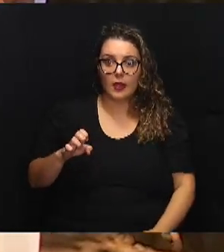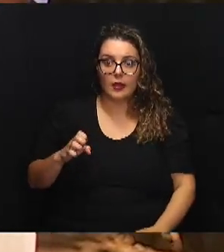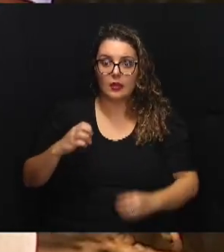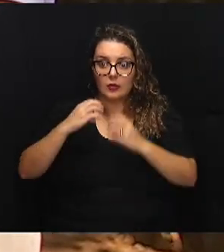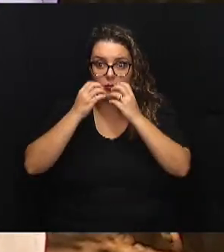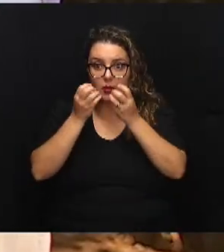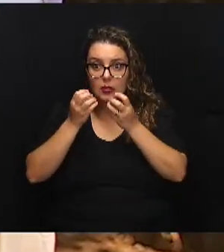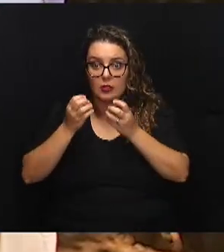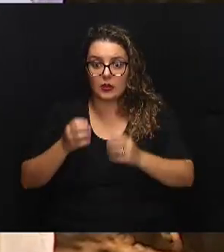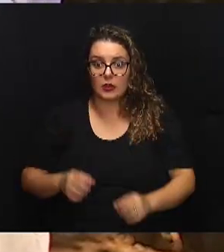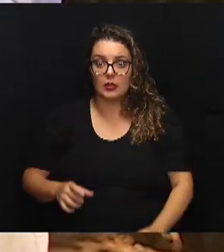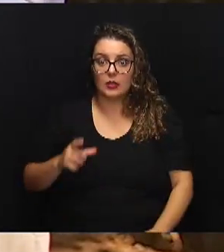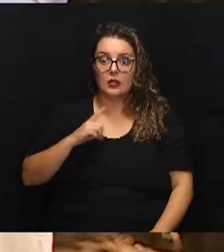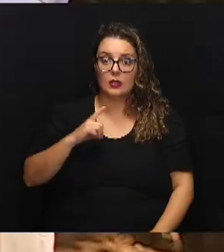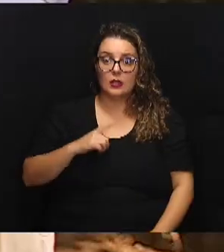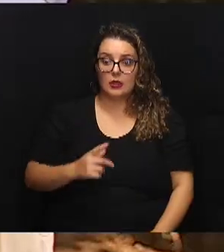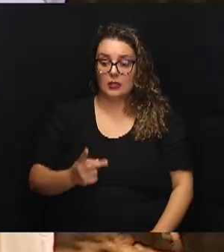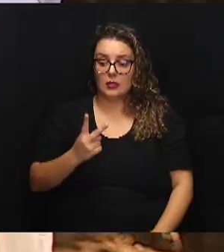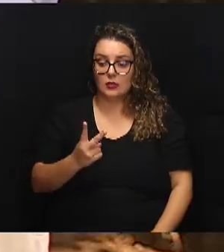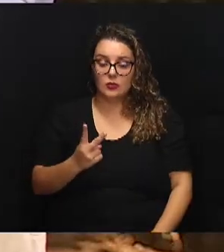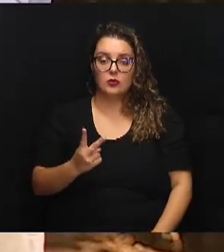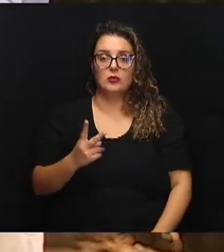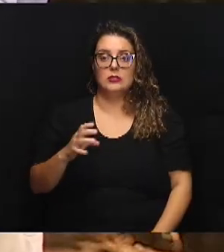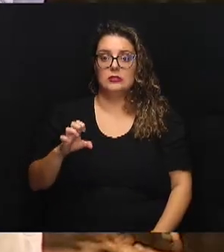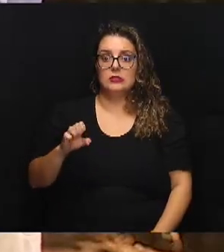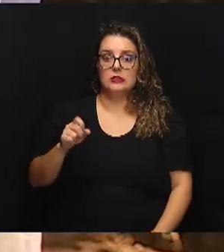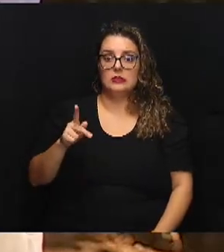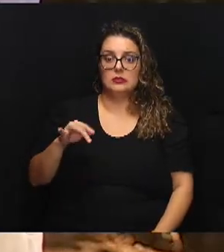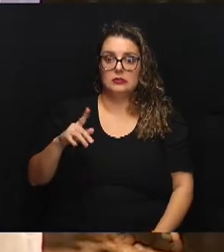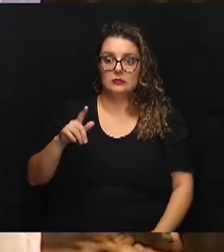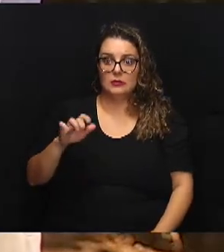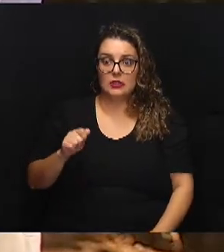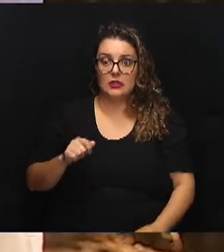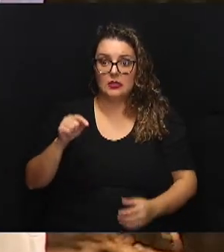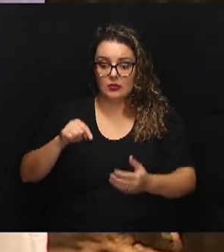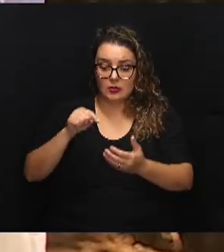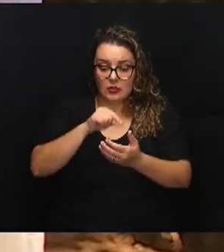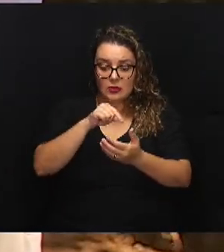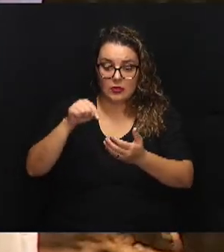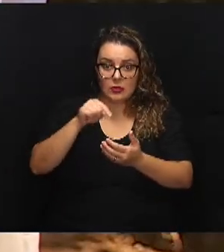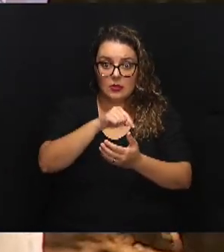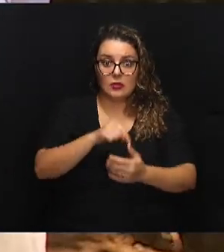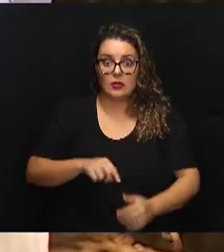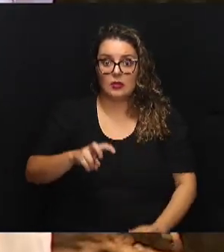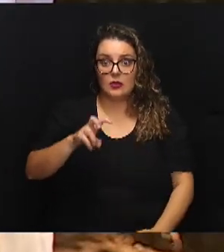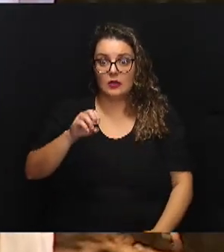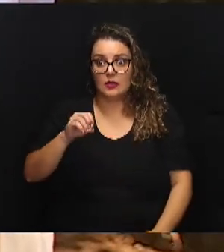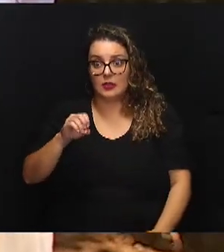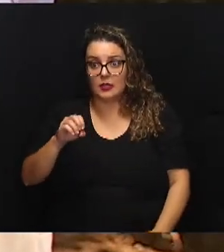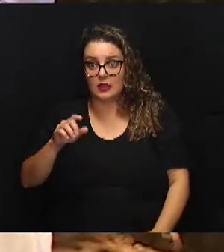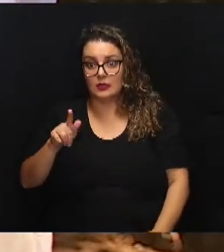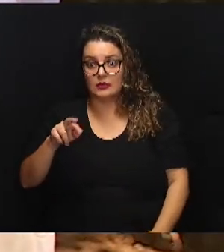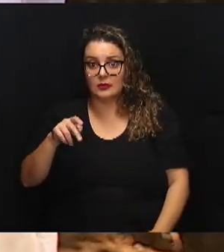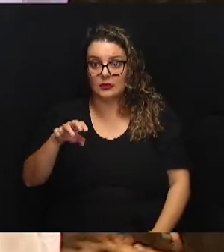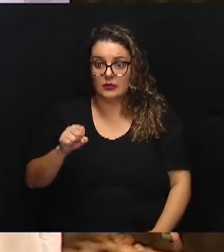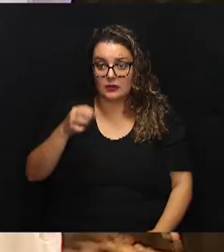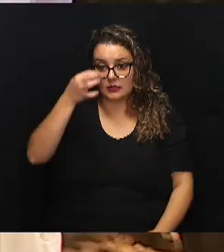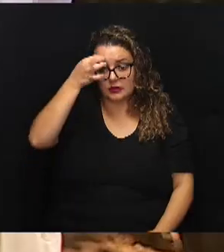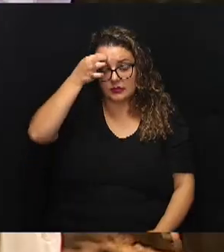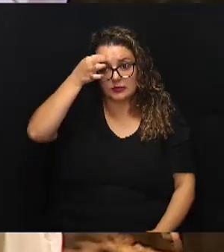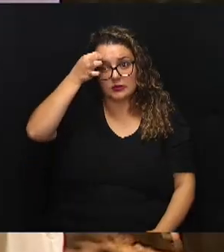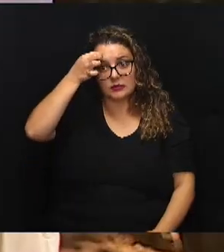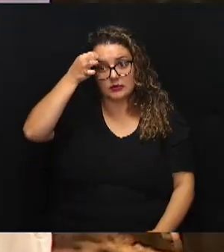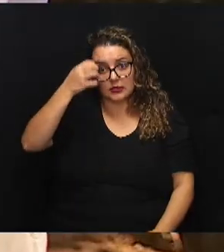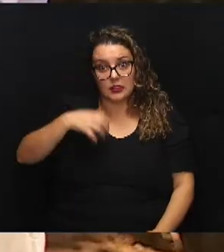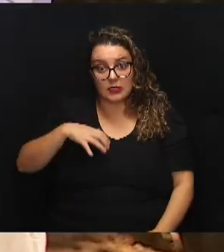pé de milho deu 2 espigas. E eu contei, cada espiga deu 500 grãos. Então é